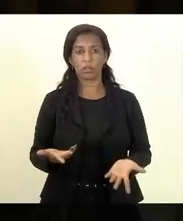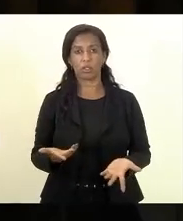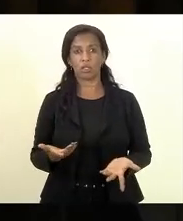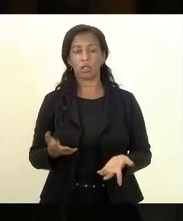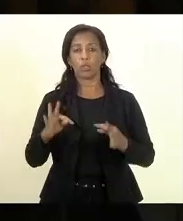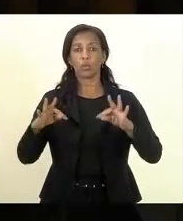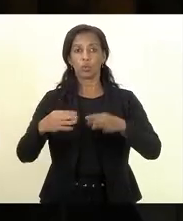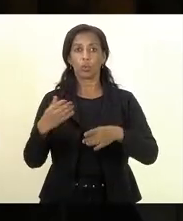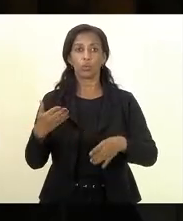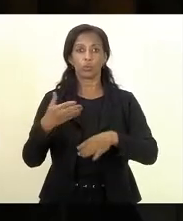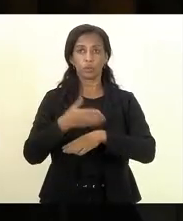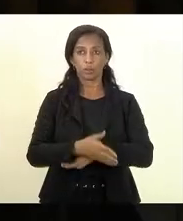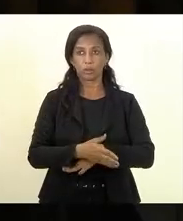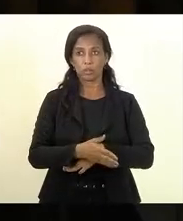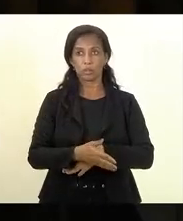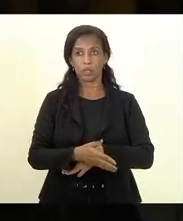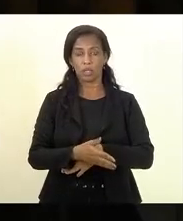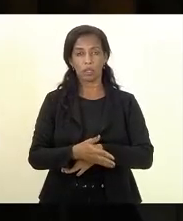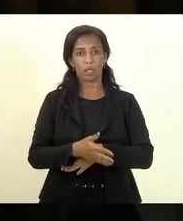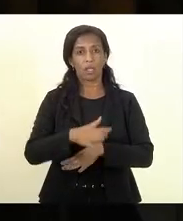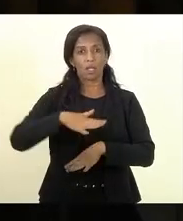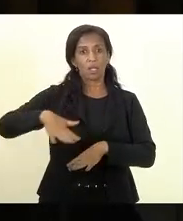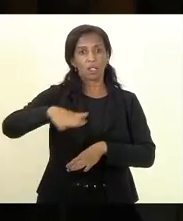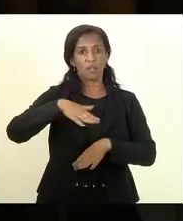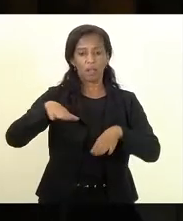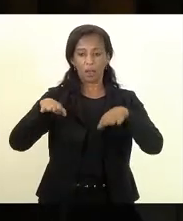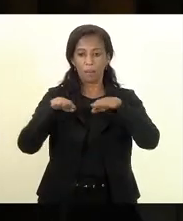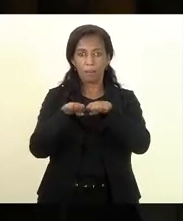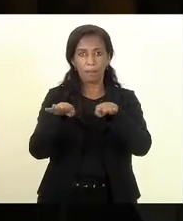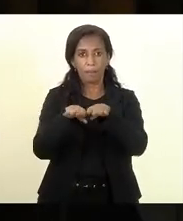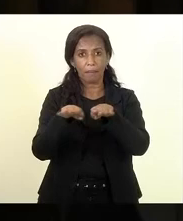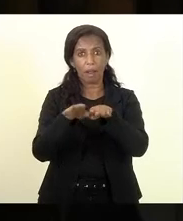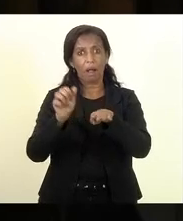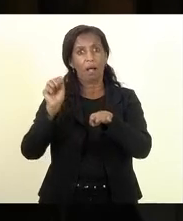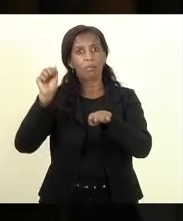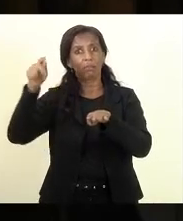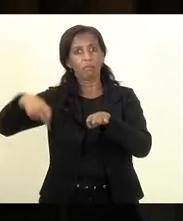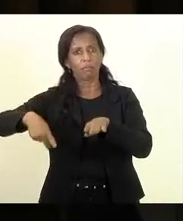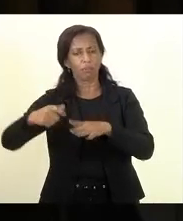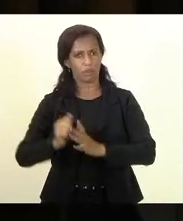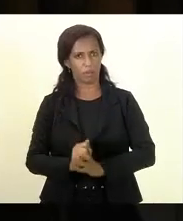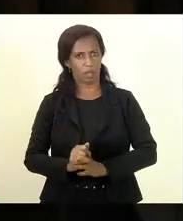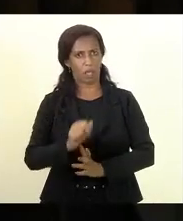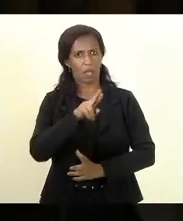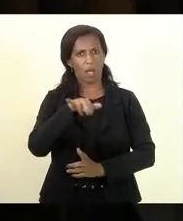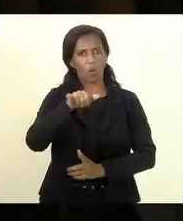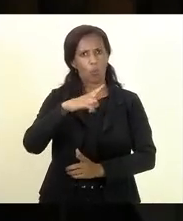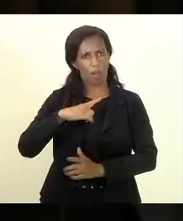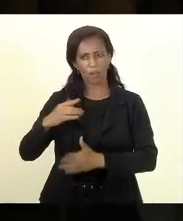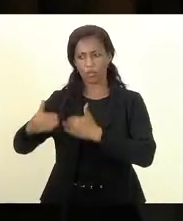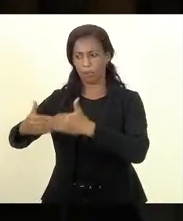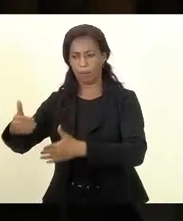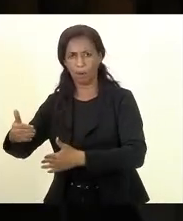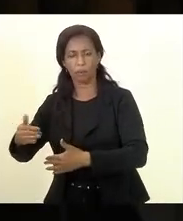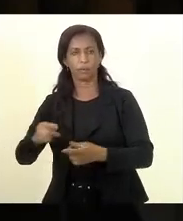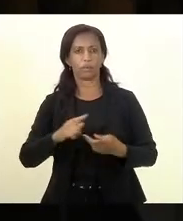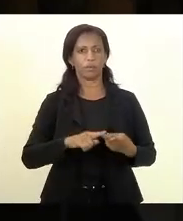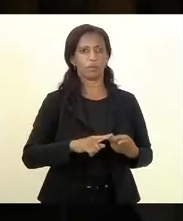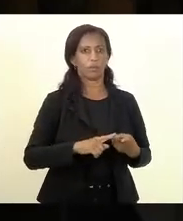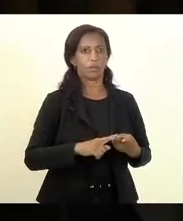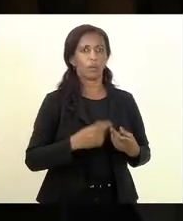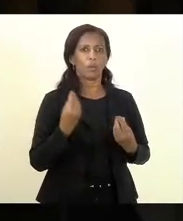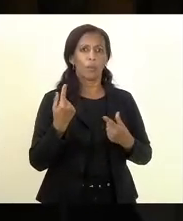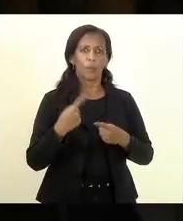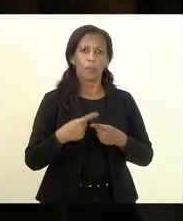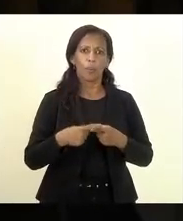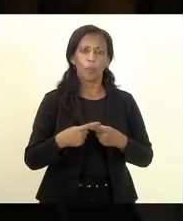Todos entram com doutorado e ficam naquele mesmo patamar até se aposentar. A UERJ tem plano de cargos, a UENF tem plano de cargos, então os professores